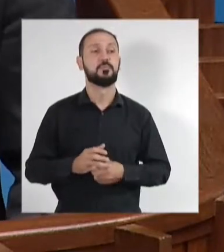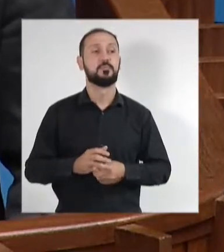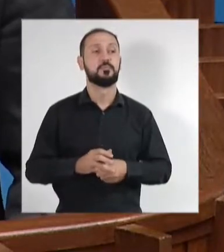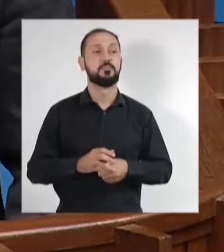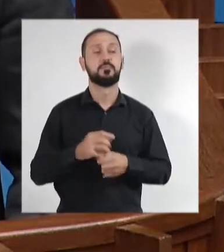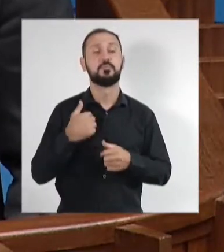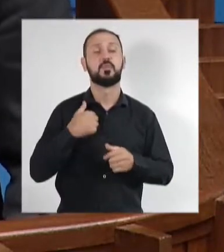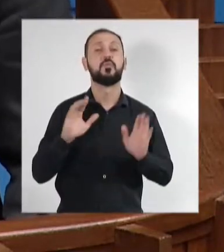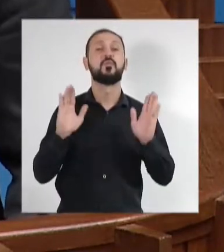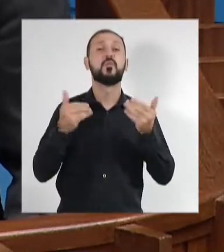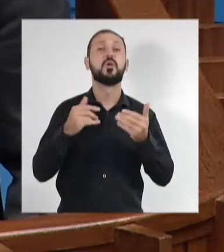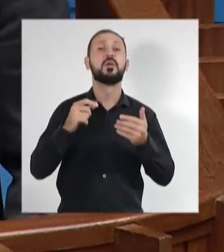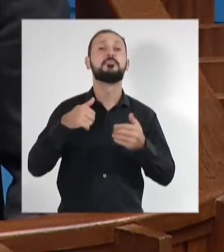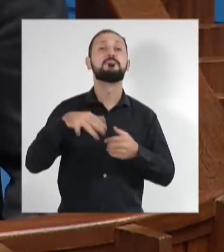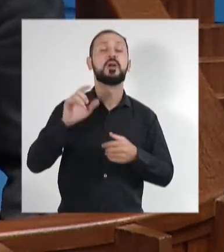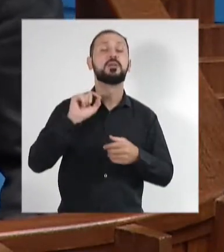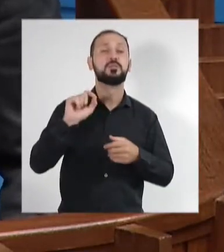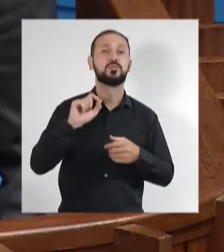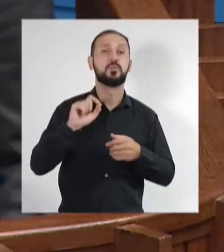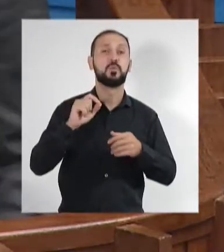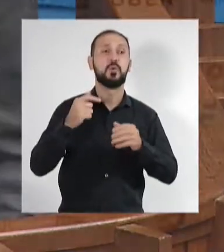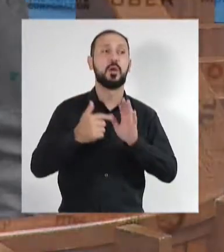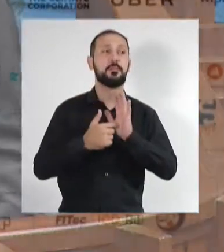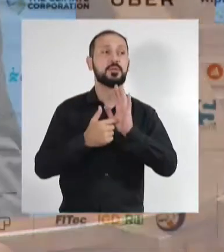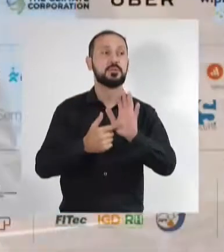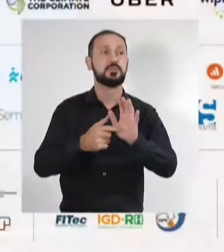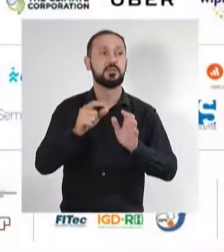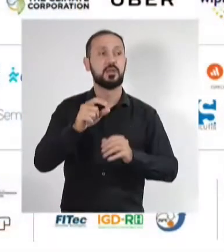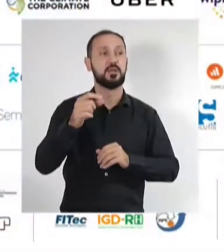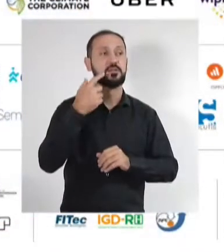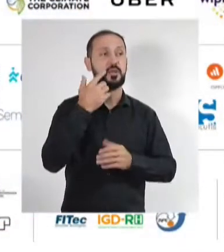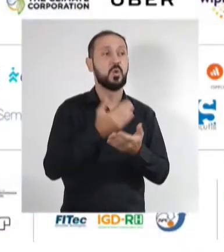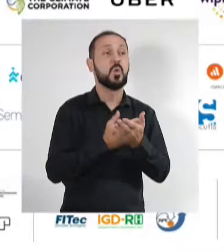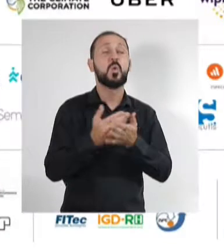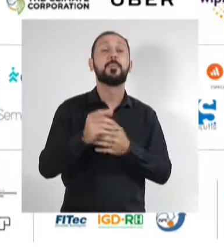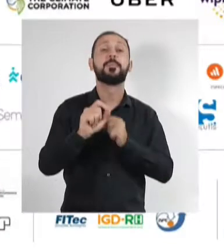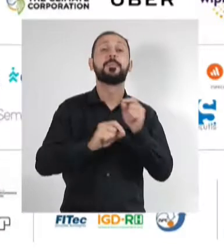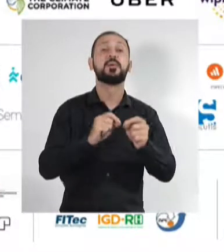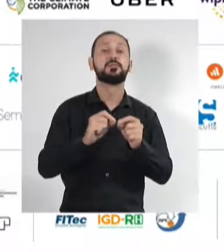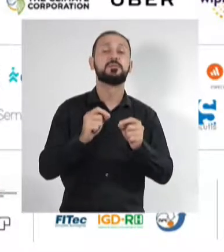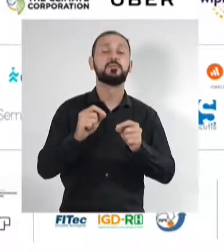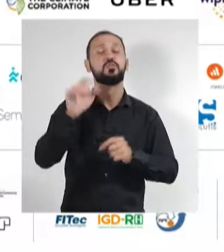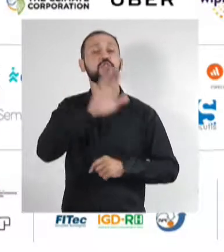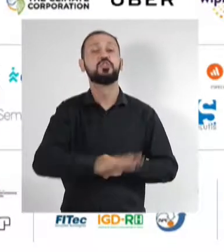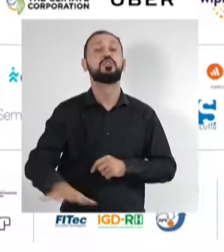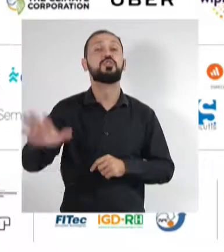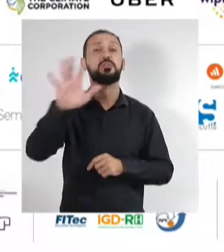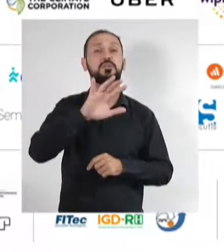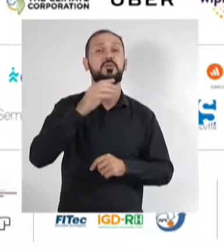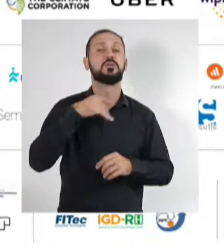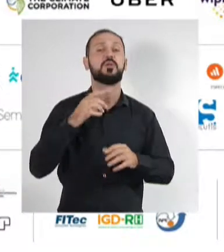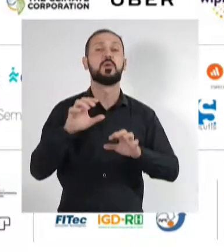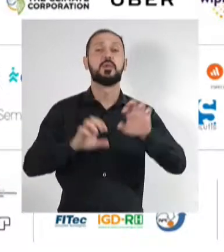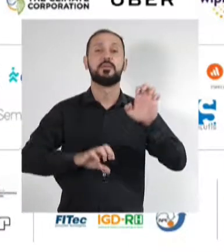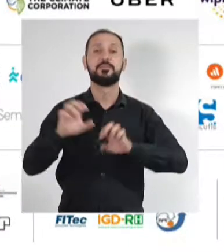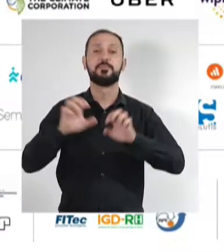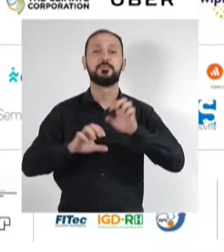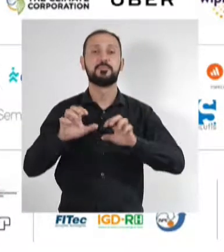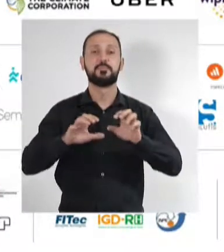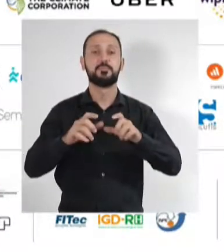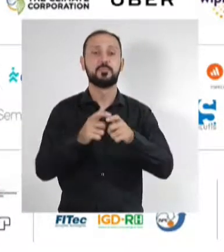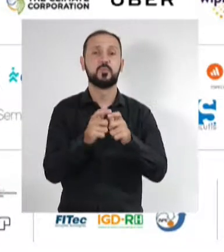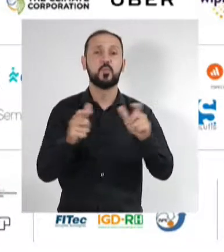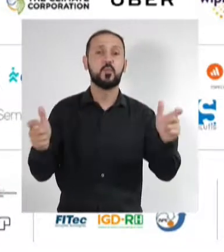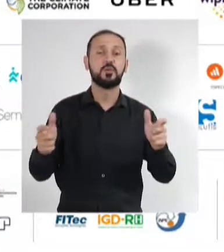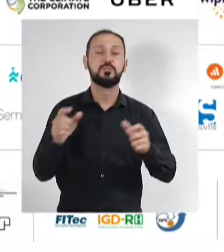O nosso enfoque, primeiro, começa com a apresentação da Brascom. Esse é o nosso cartão de visita. A Brascom representa empresas do macro